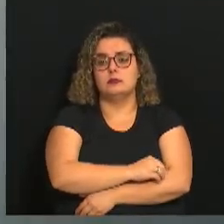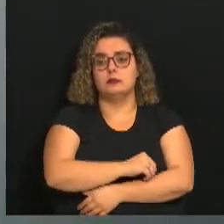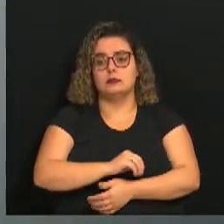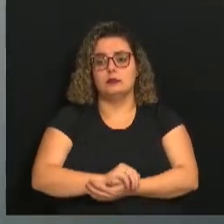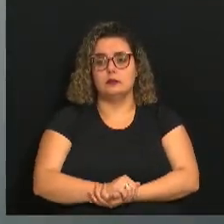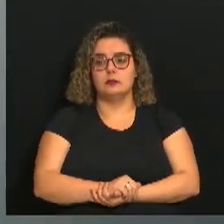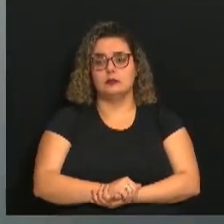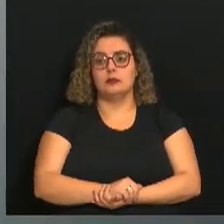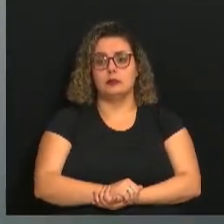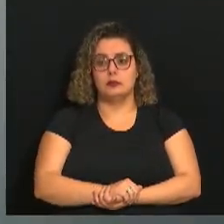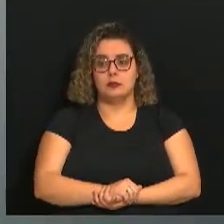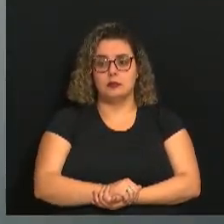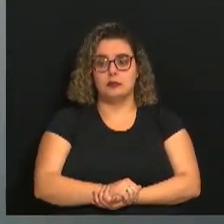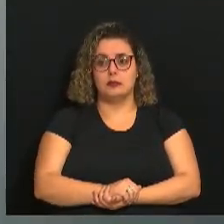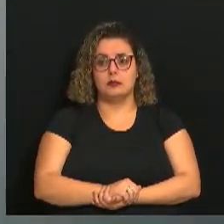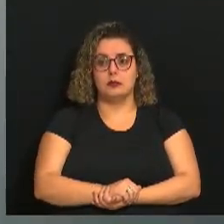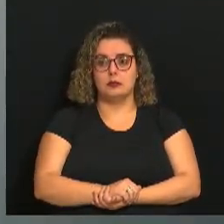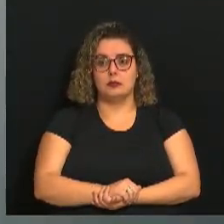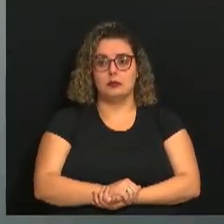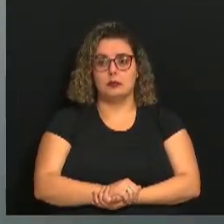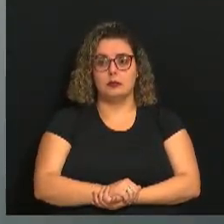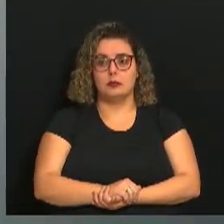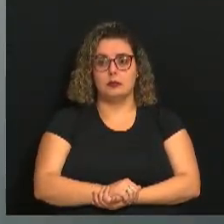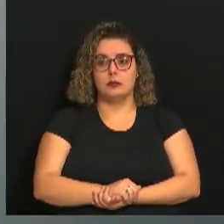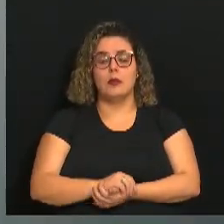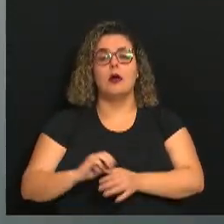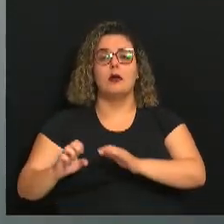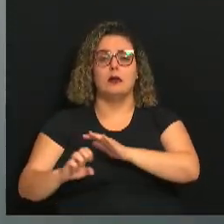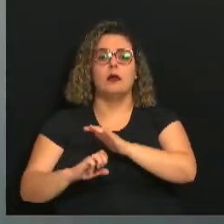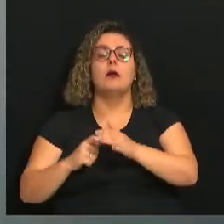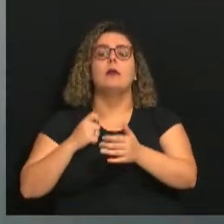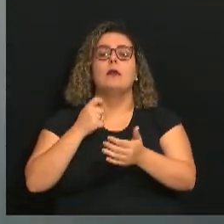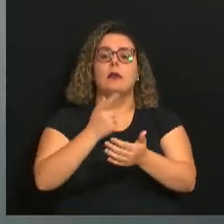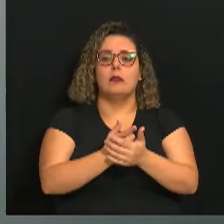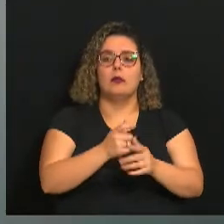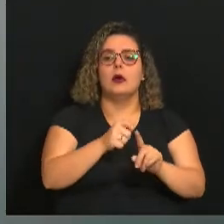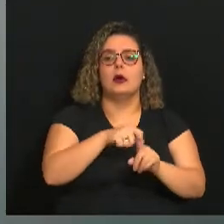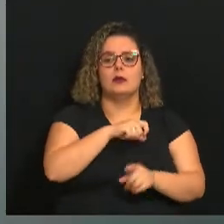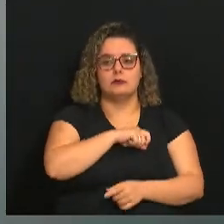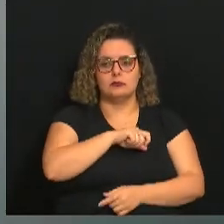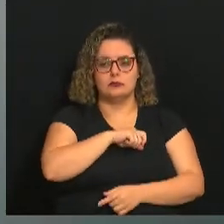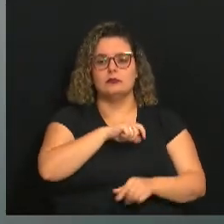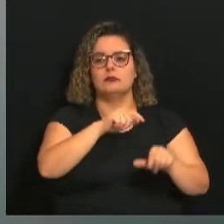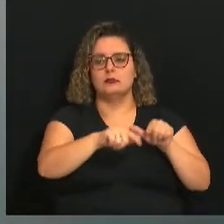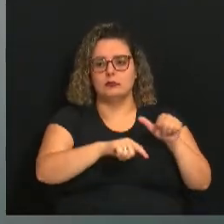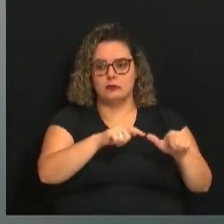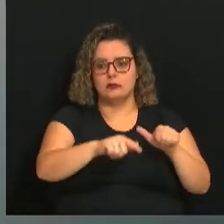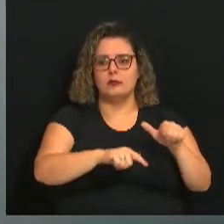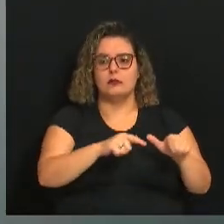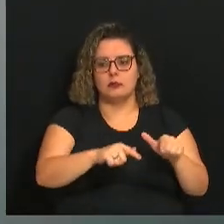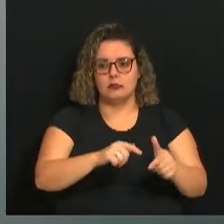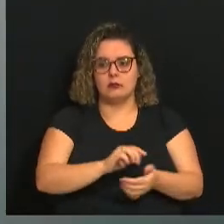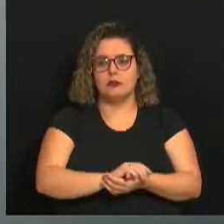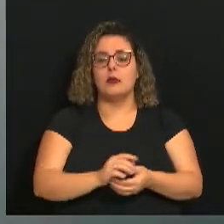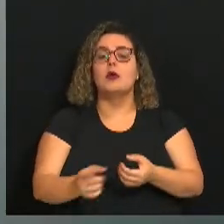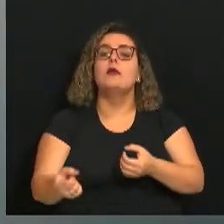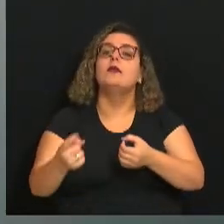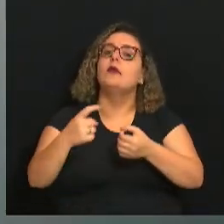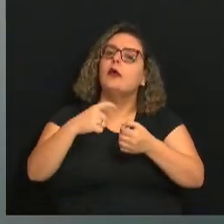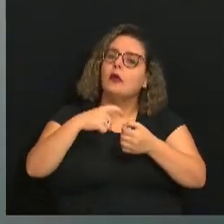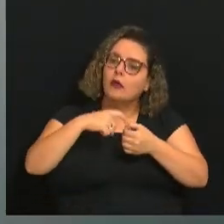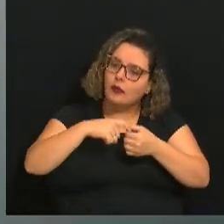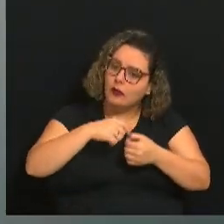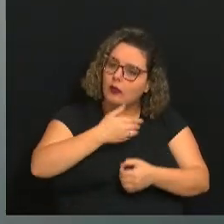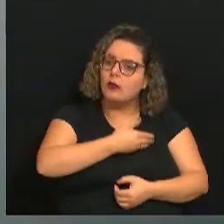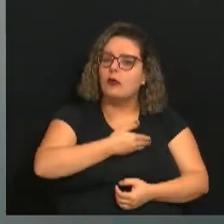pagou ali o que ela deveria ter pago aos trabalhadores e retomou-se o serviço. Mas é